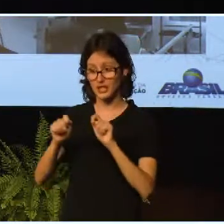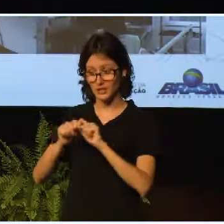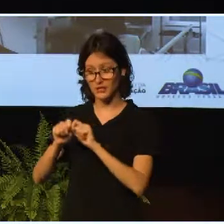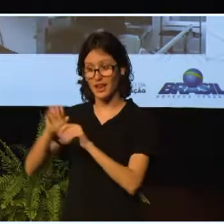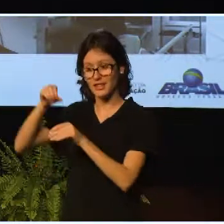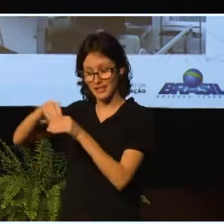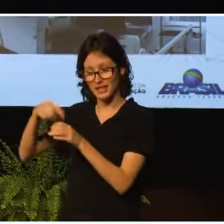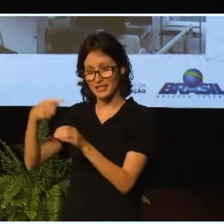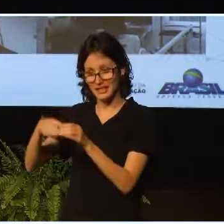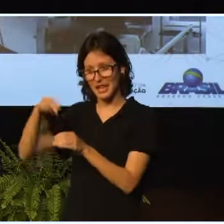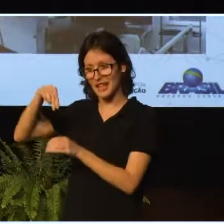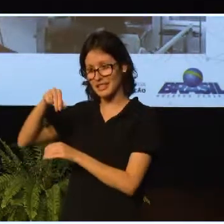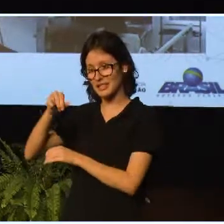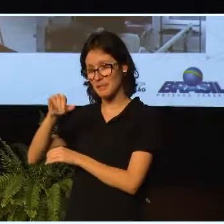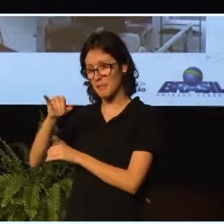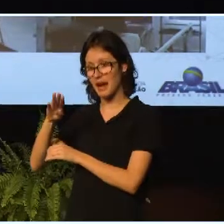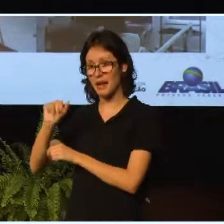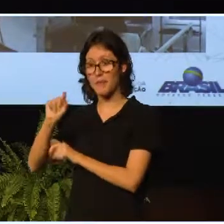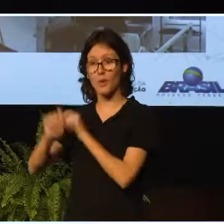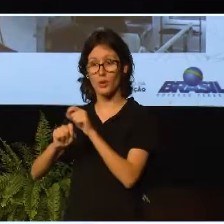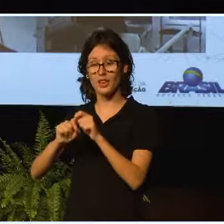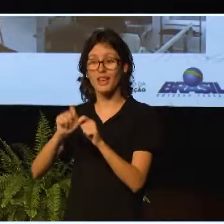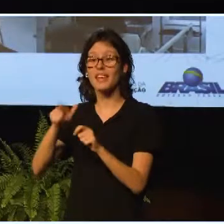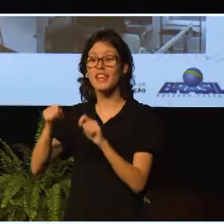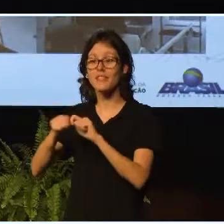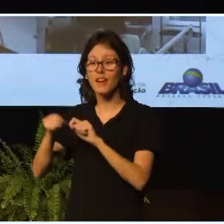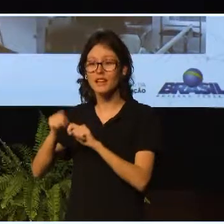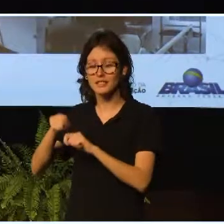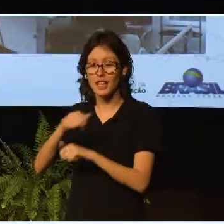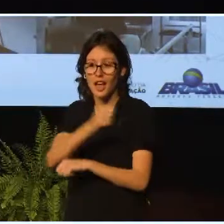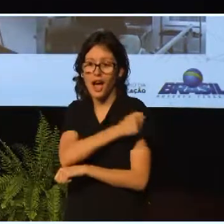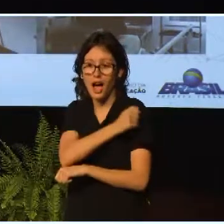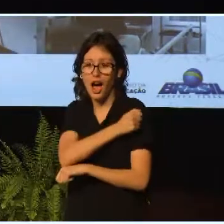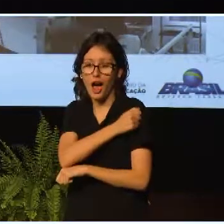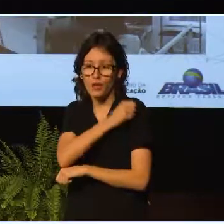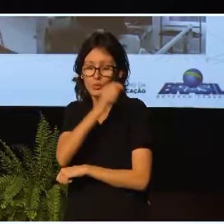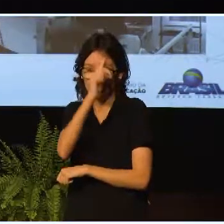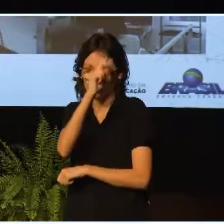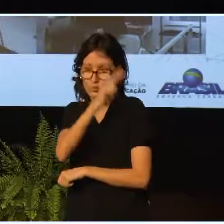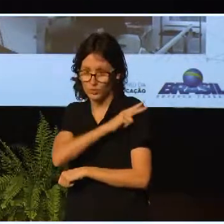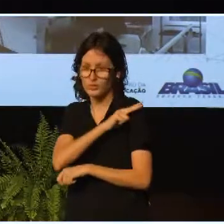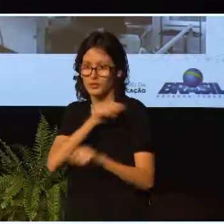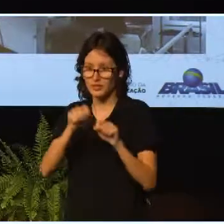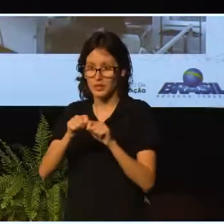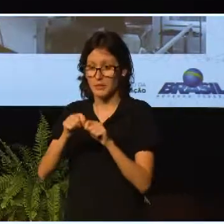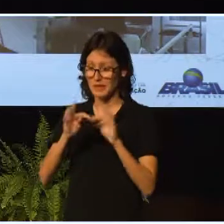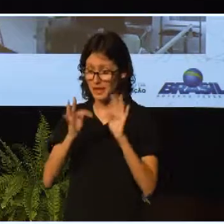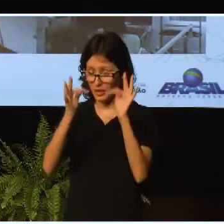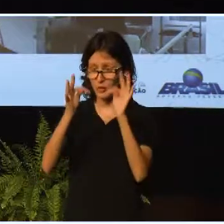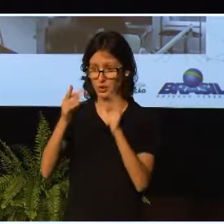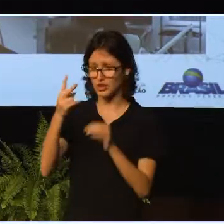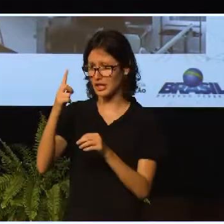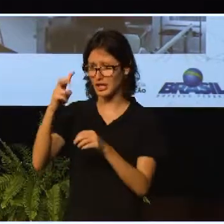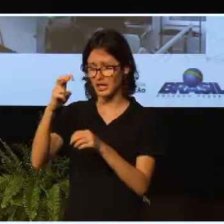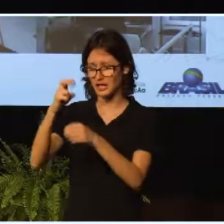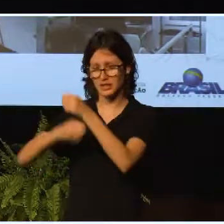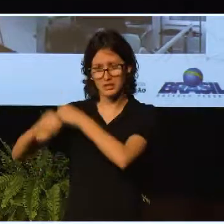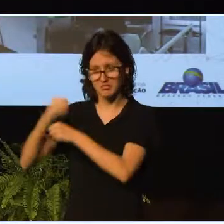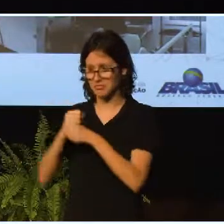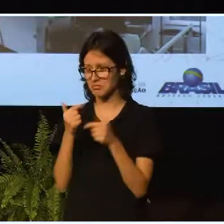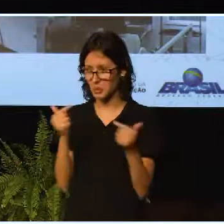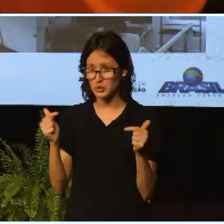Macaíba, inclusive por alunos do ensino médio. Então, é uma tecnologia que até 15 anos atrás, 20 anos atrás, isso nem existia no